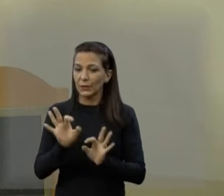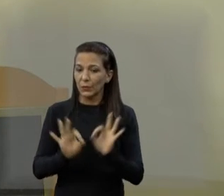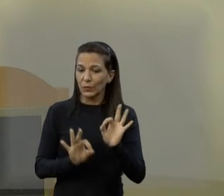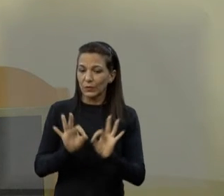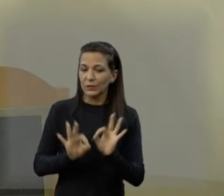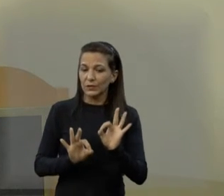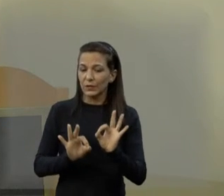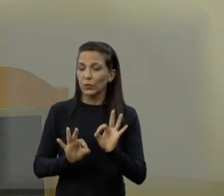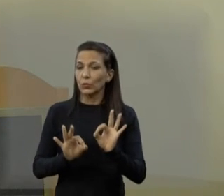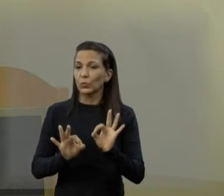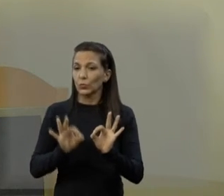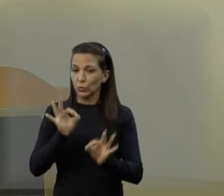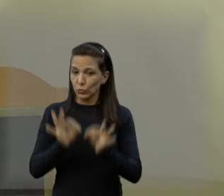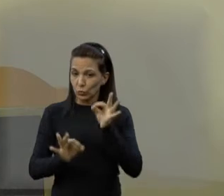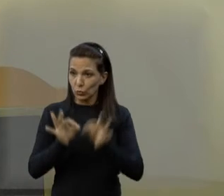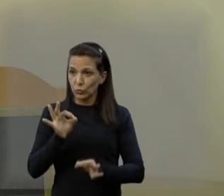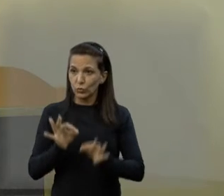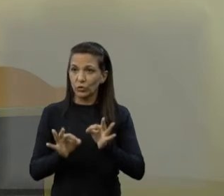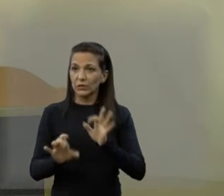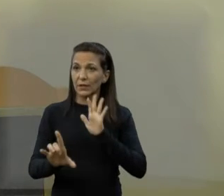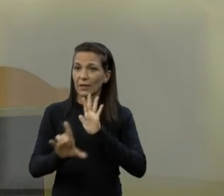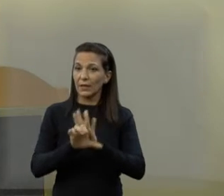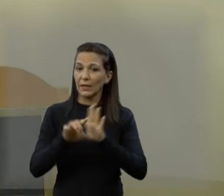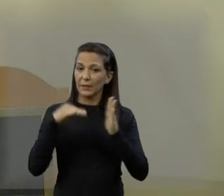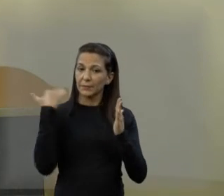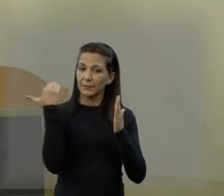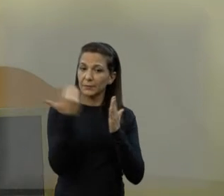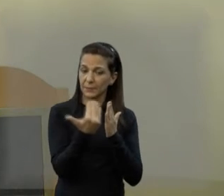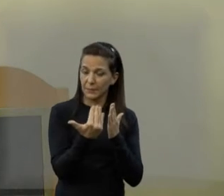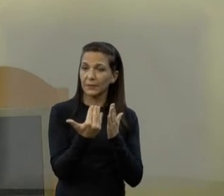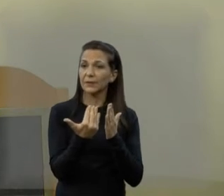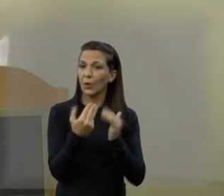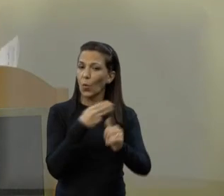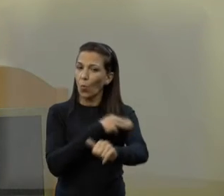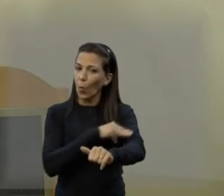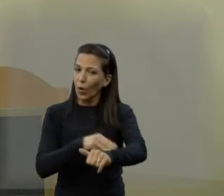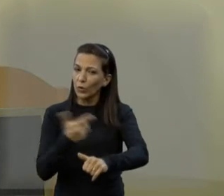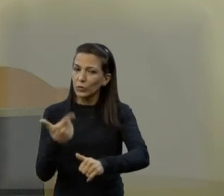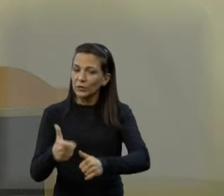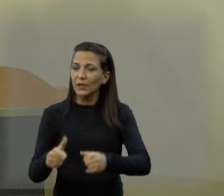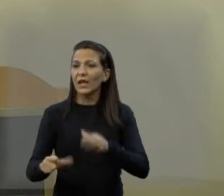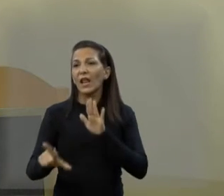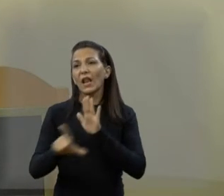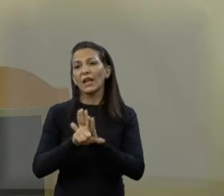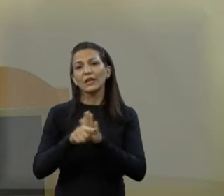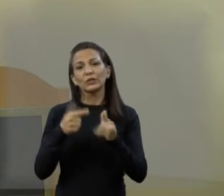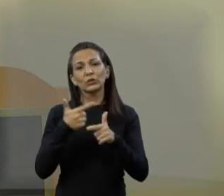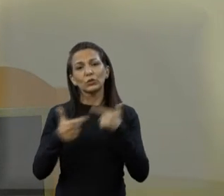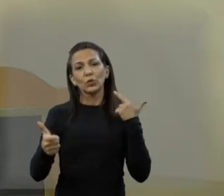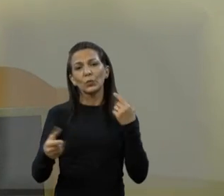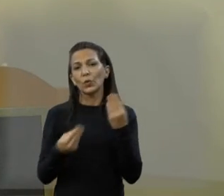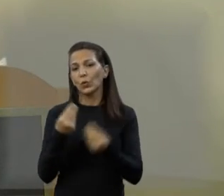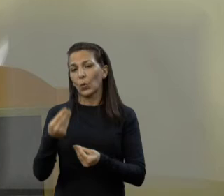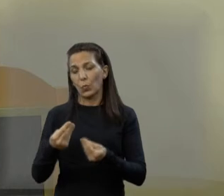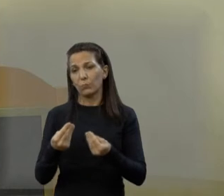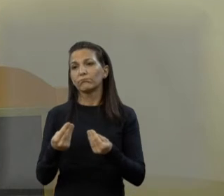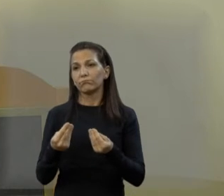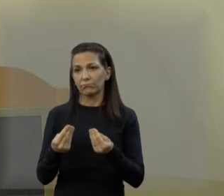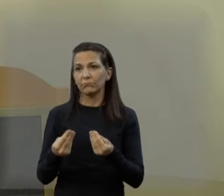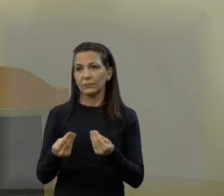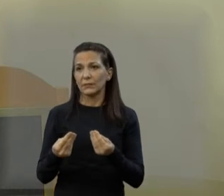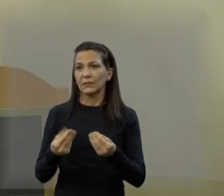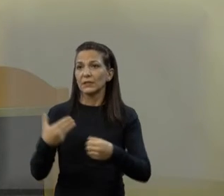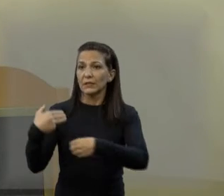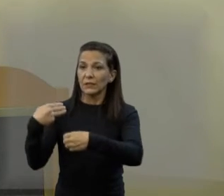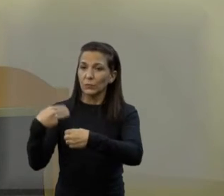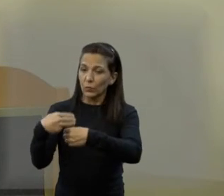faz com a lei e se isso fosse tão e moral tão imoral não seria é possível legislar a respeito disso e existe existe na maioria